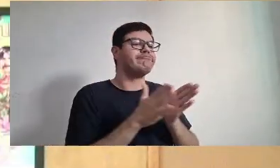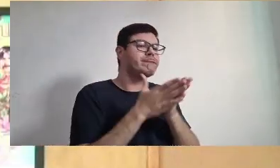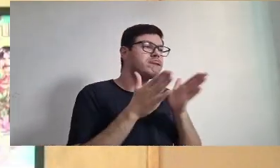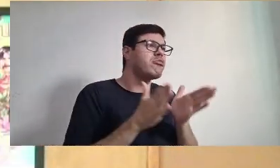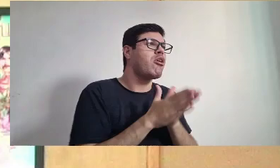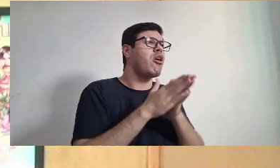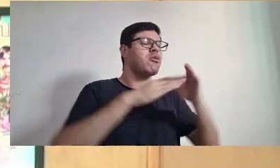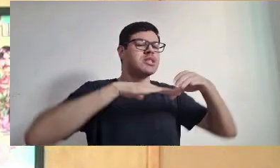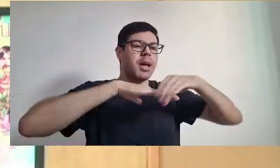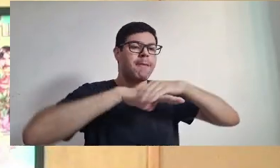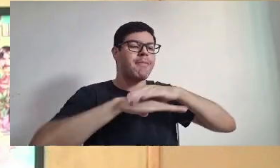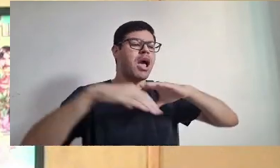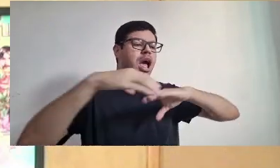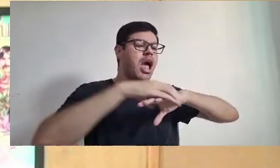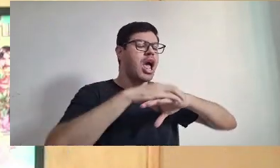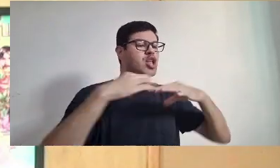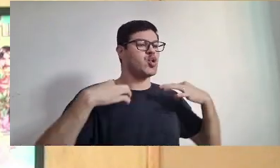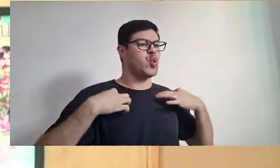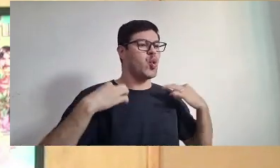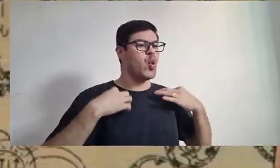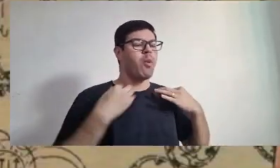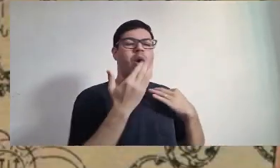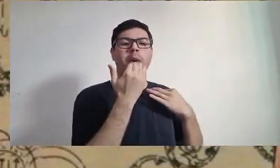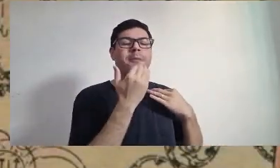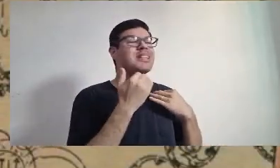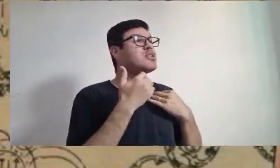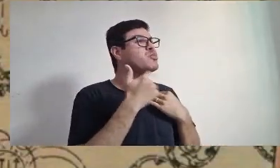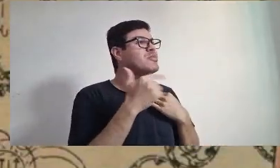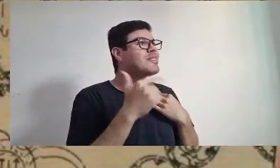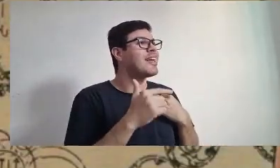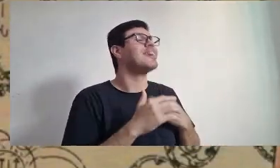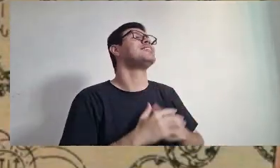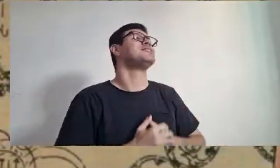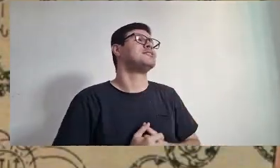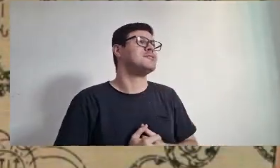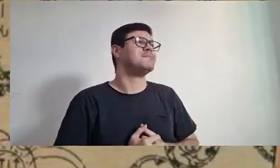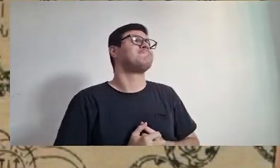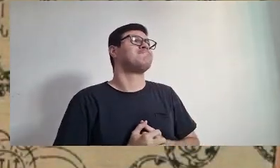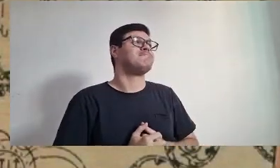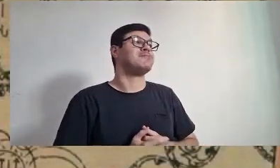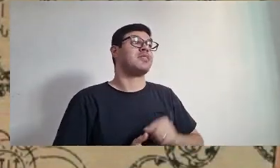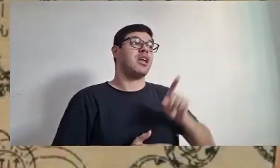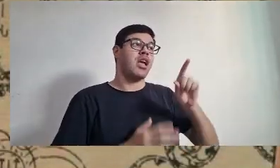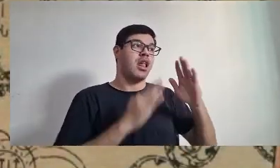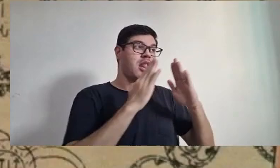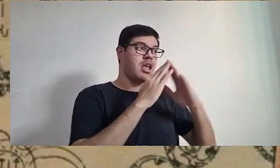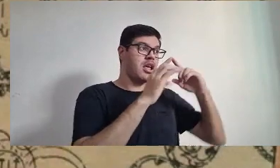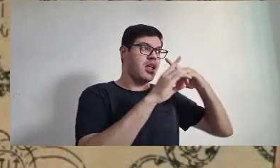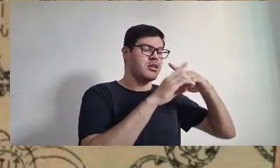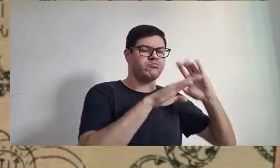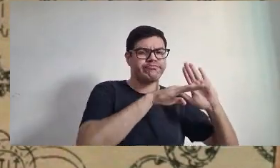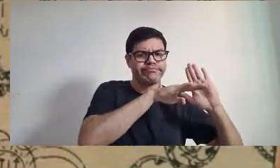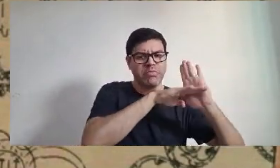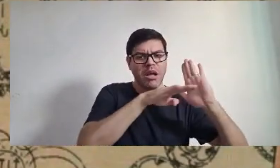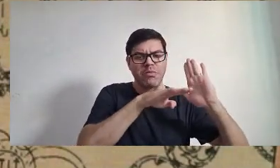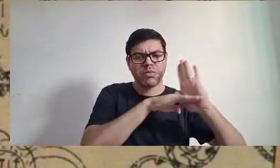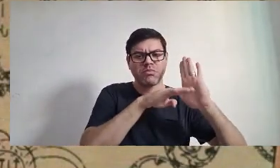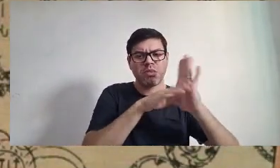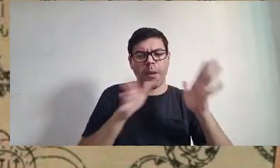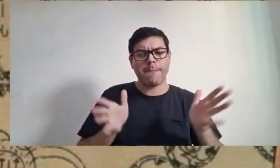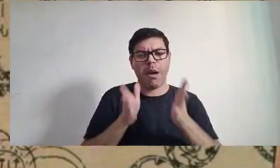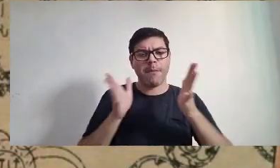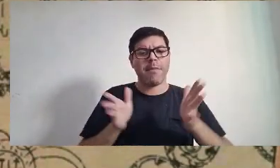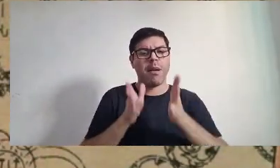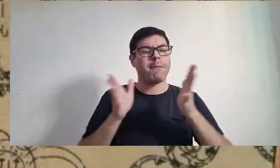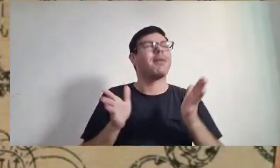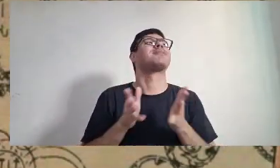têm sapato, não têm comida, ela assiste a todas estas pessoas. Essas pessoas são amparadas. São amparadas.